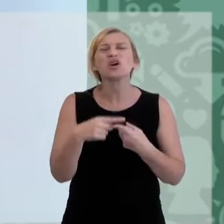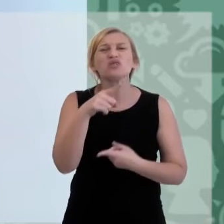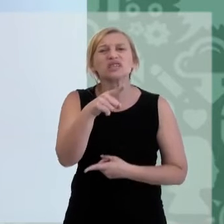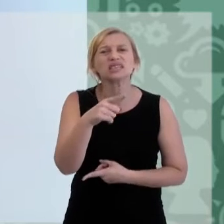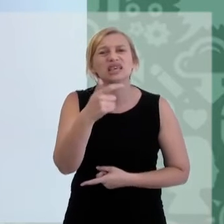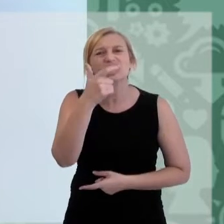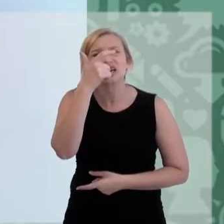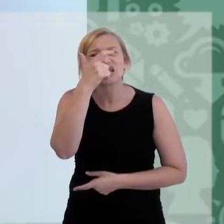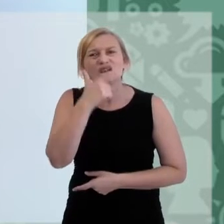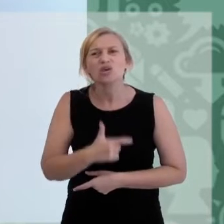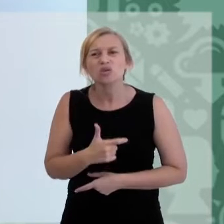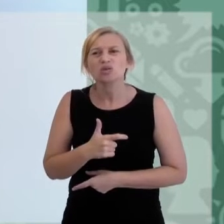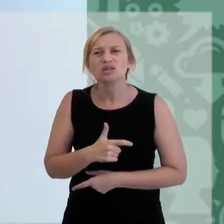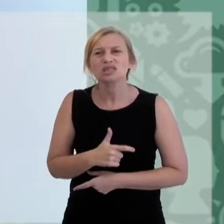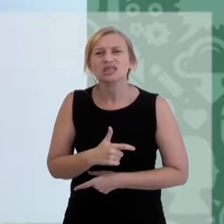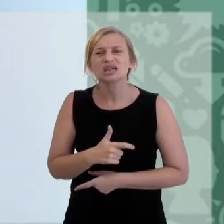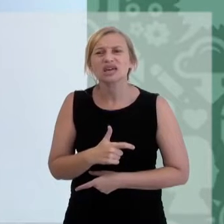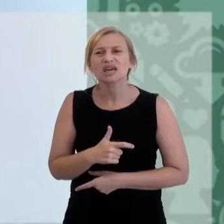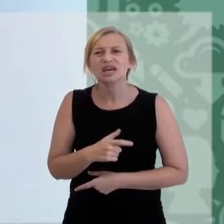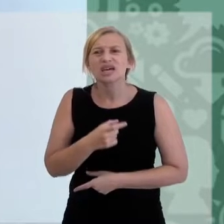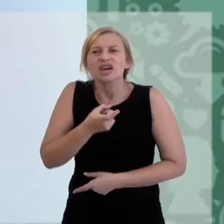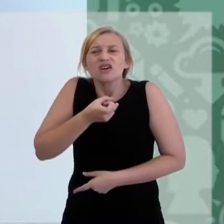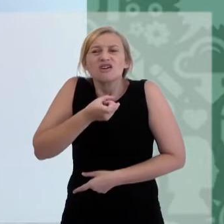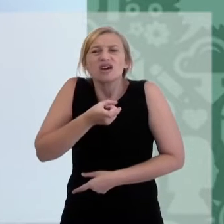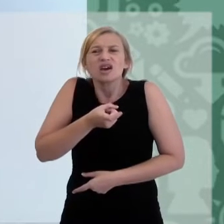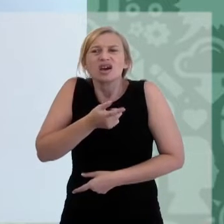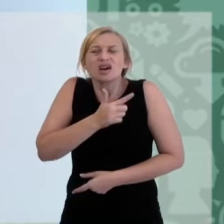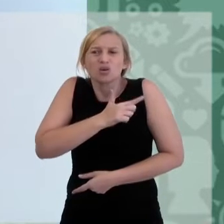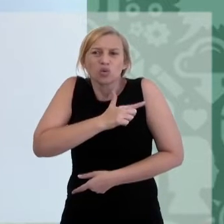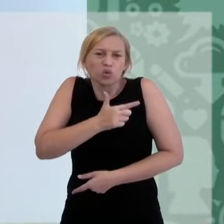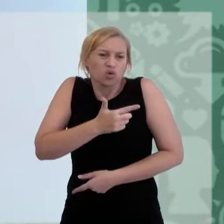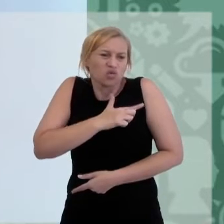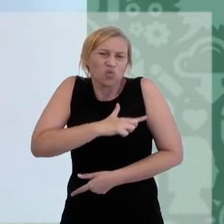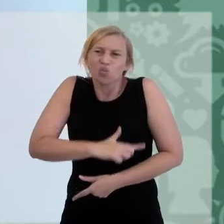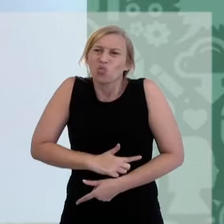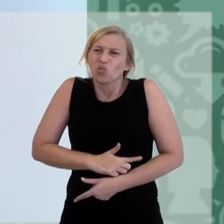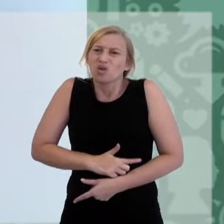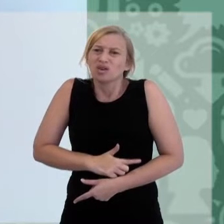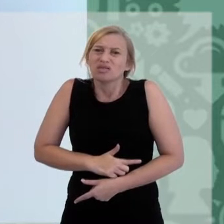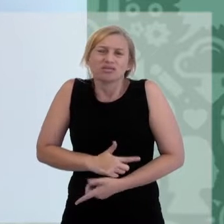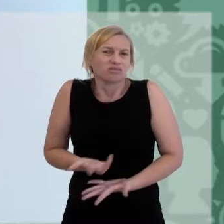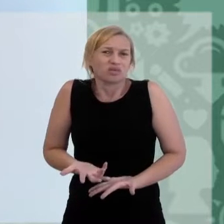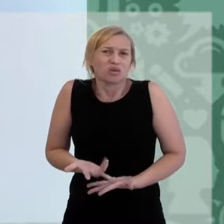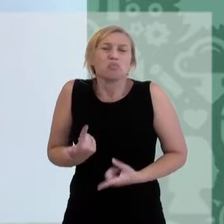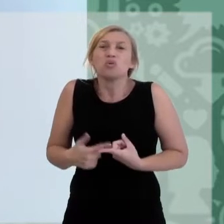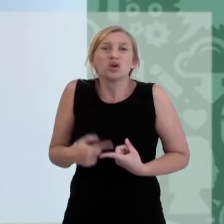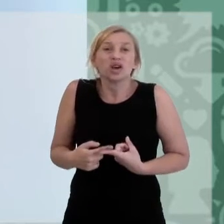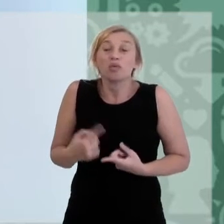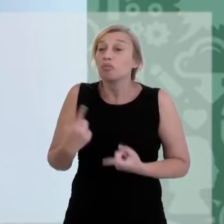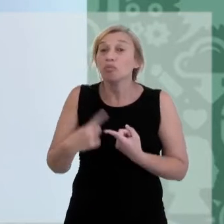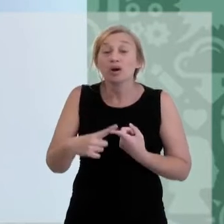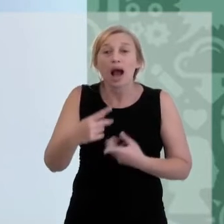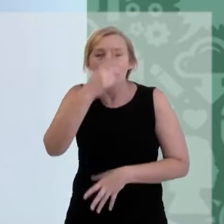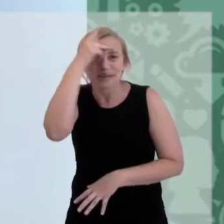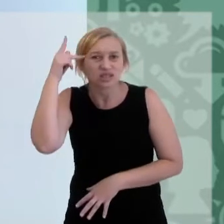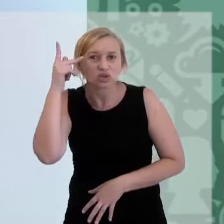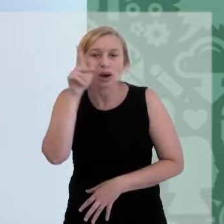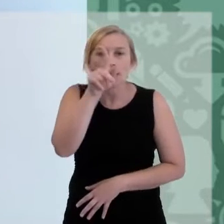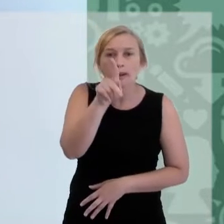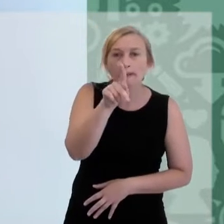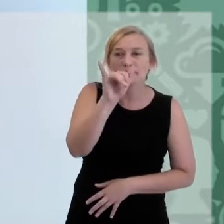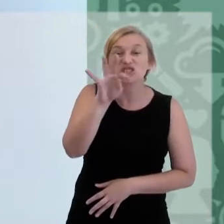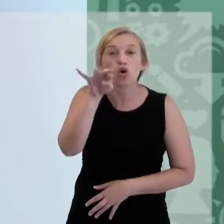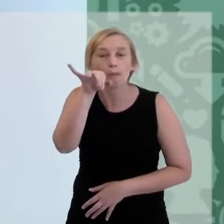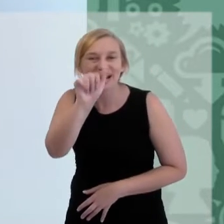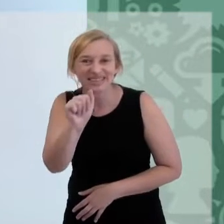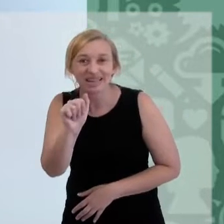ser frio? Porque as pessoas frias são os psicopatas, né? Essas são as pessoas frias. Por que quer